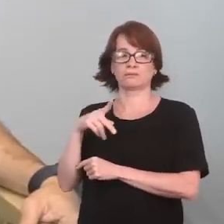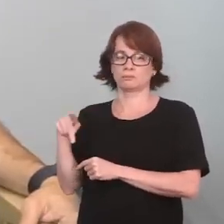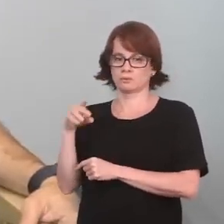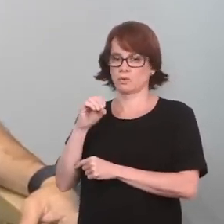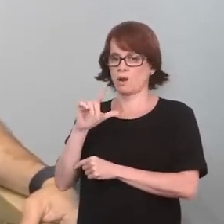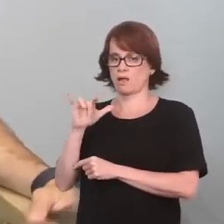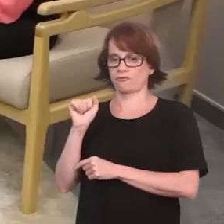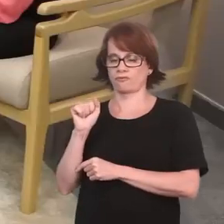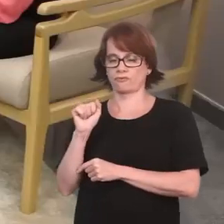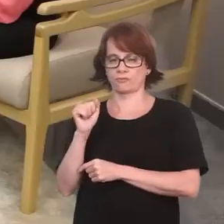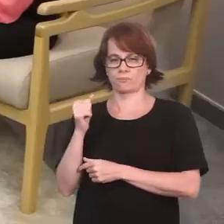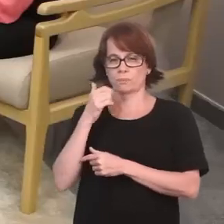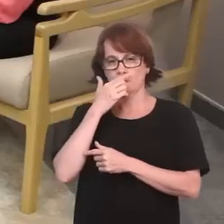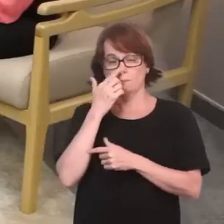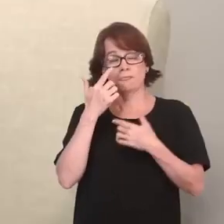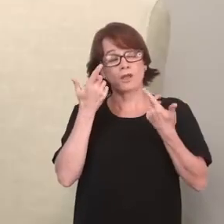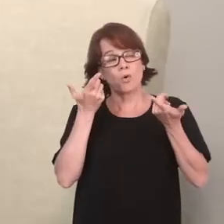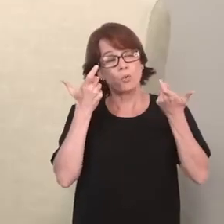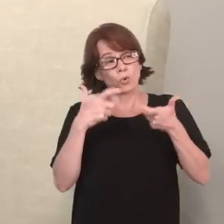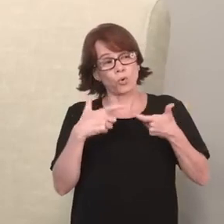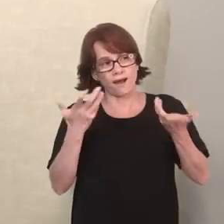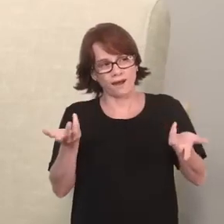com o professor Olavo. Um lugar,